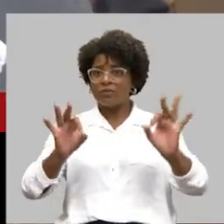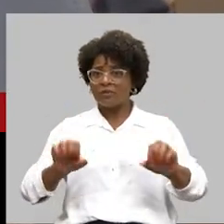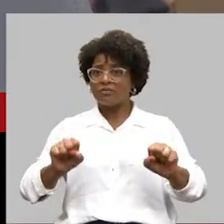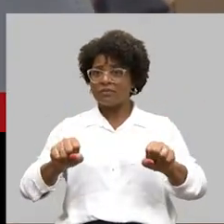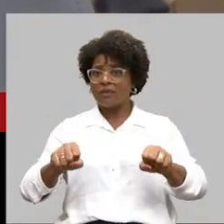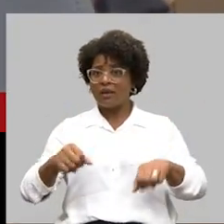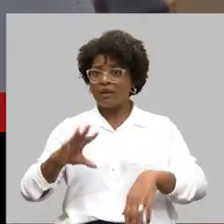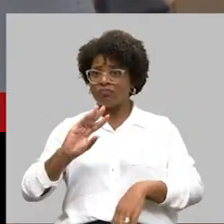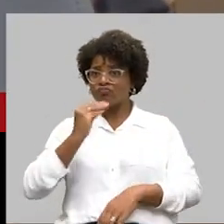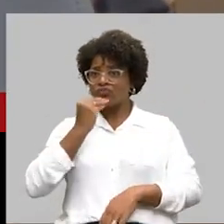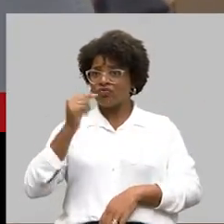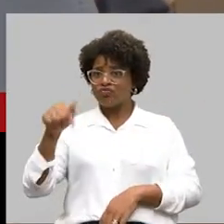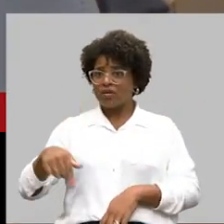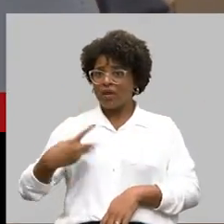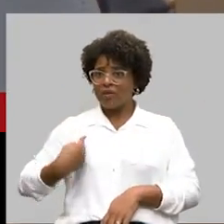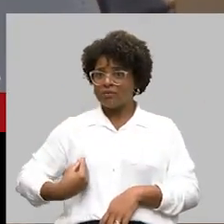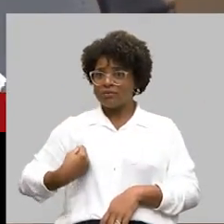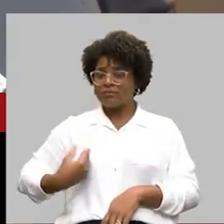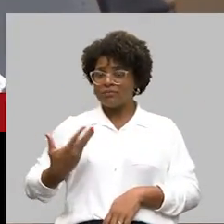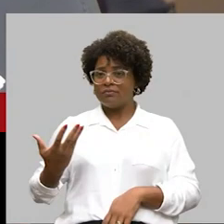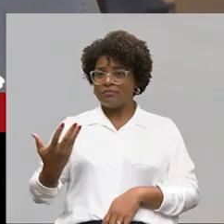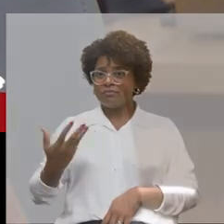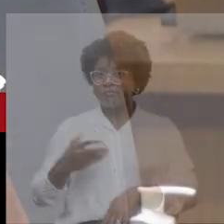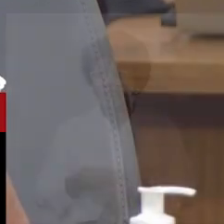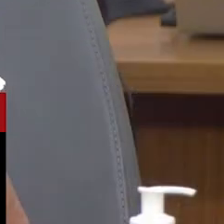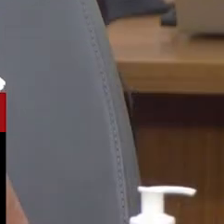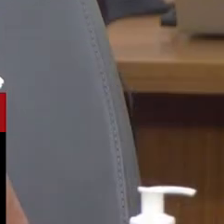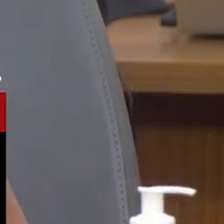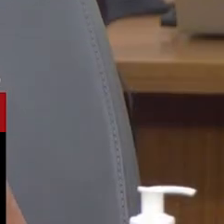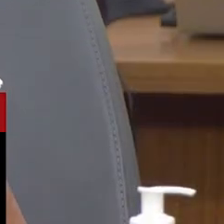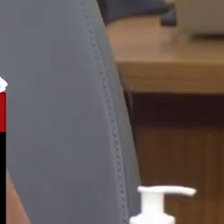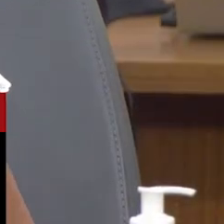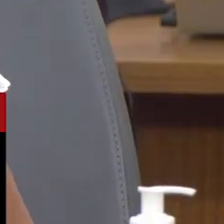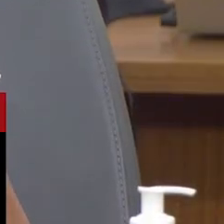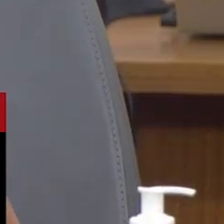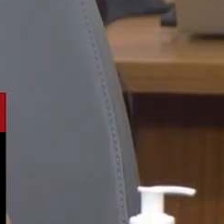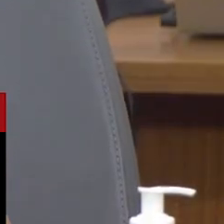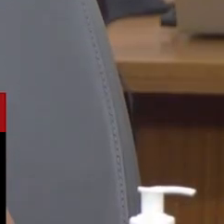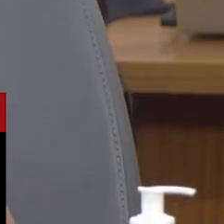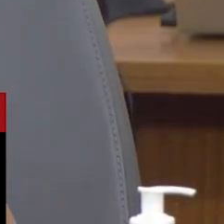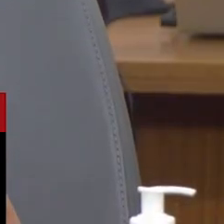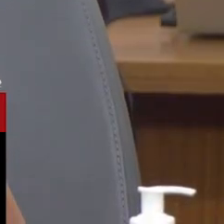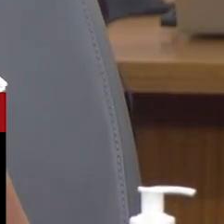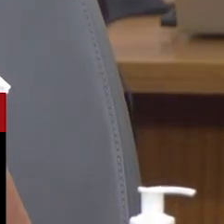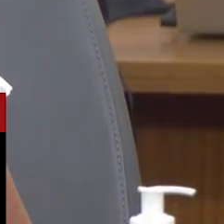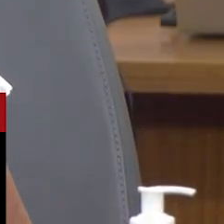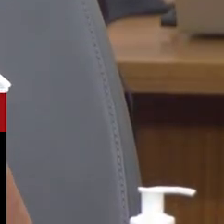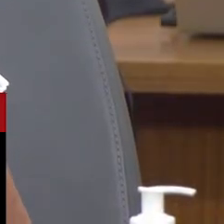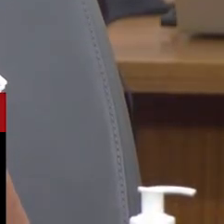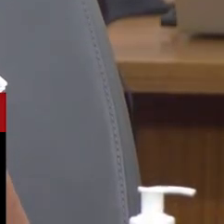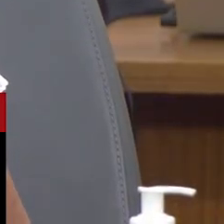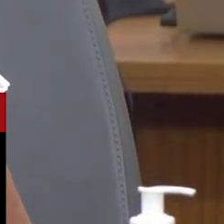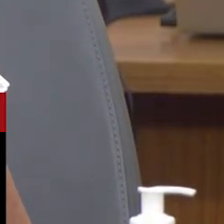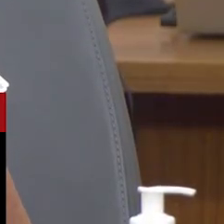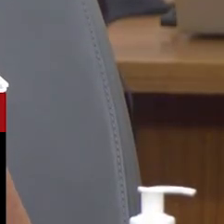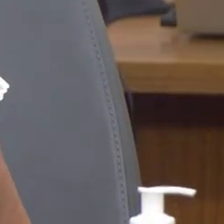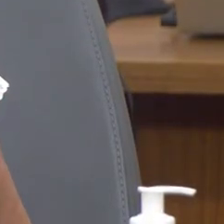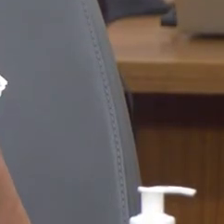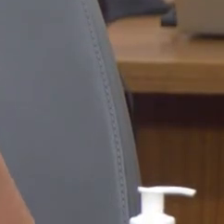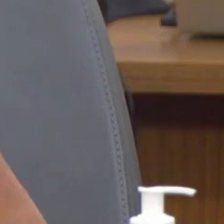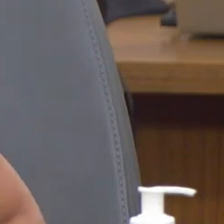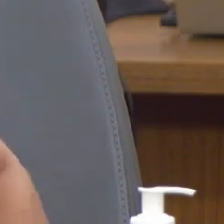eh a outra coisa que eu quero o outro tripé que eu chamo são das instituições de